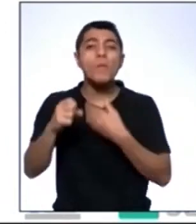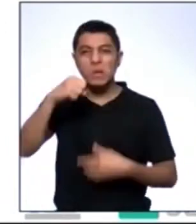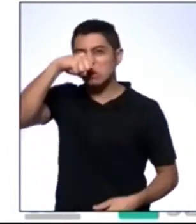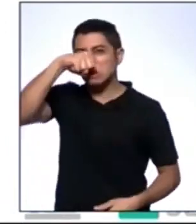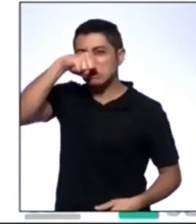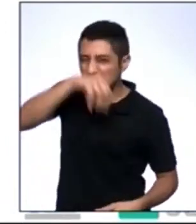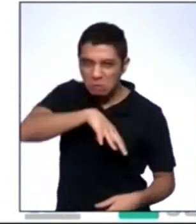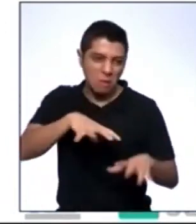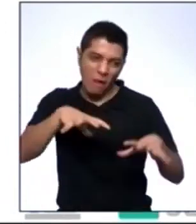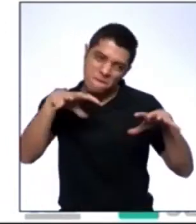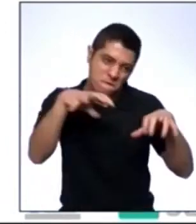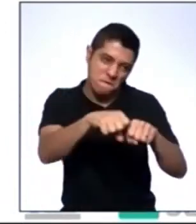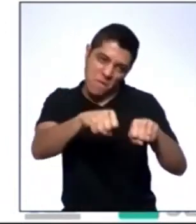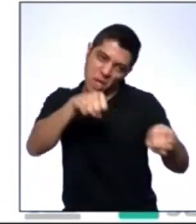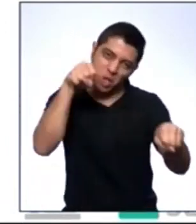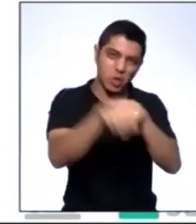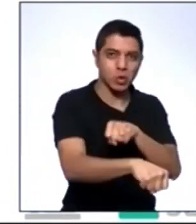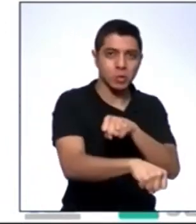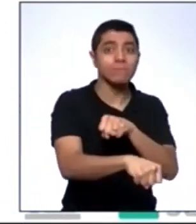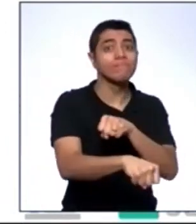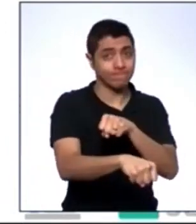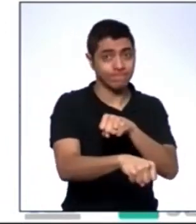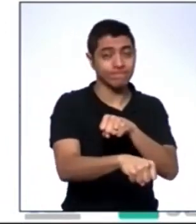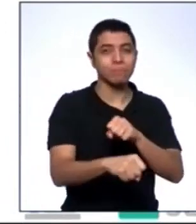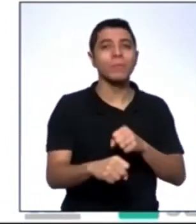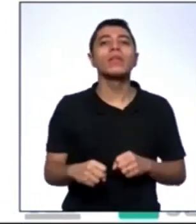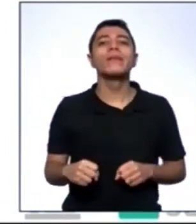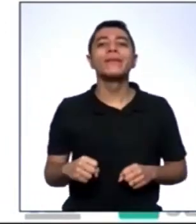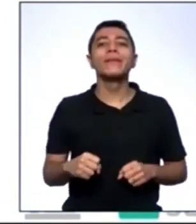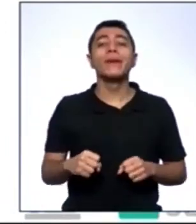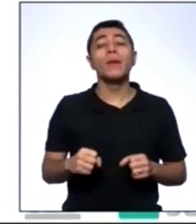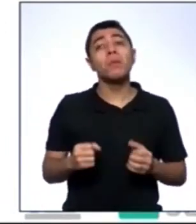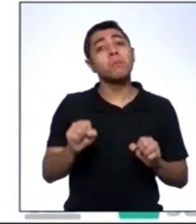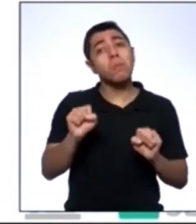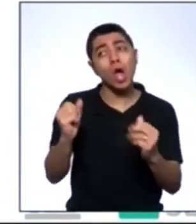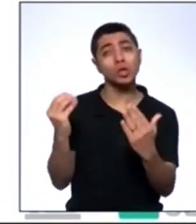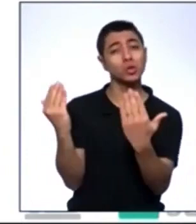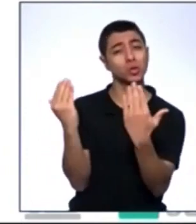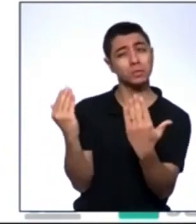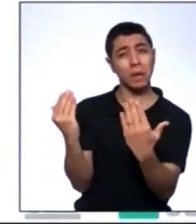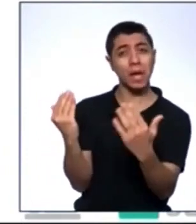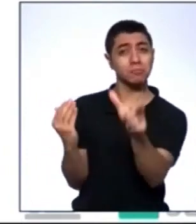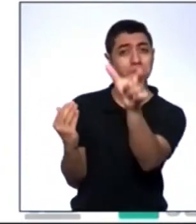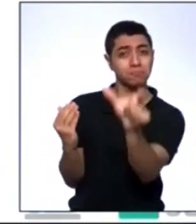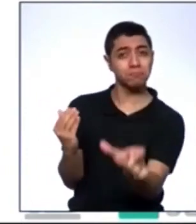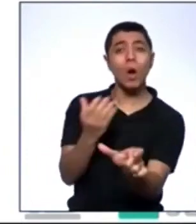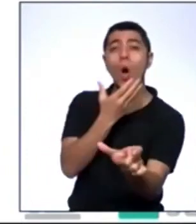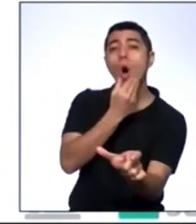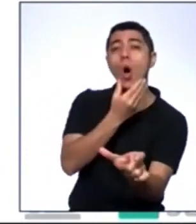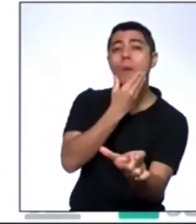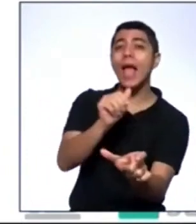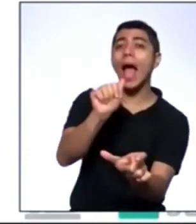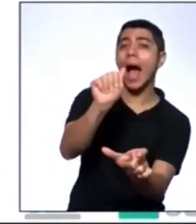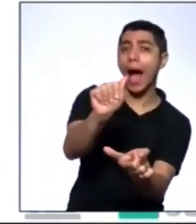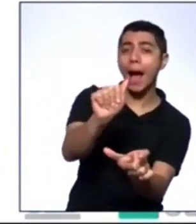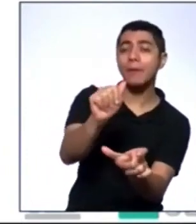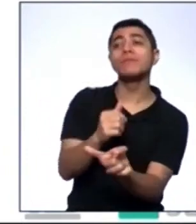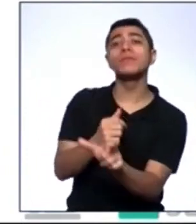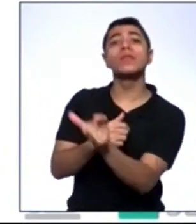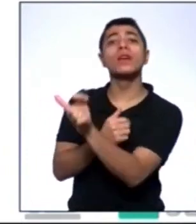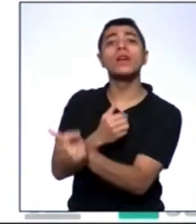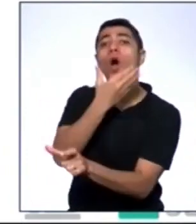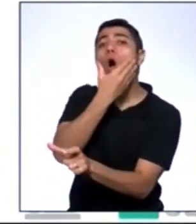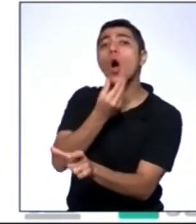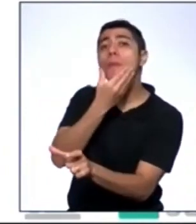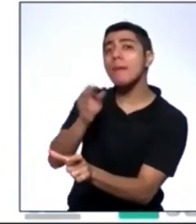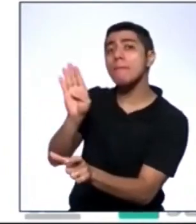esperma coletado, aí dois suspeitos, homem A e homem B, certo? Fiz todo o tratamento, deu essas